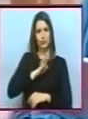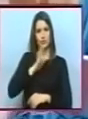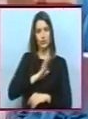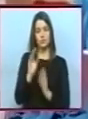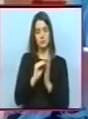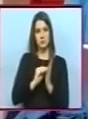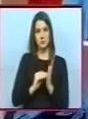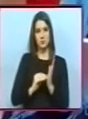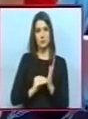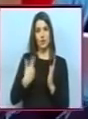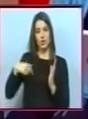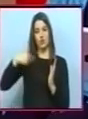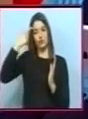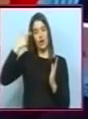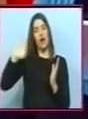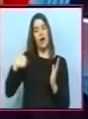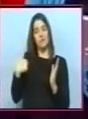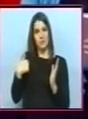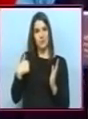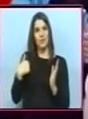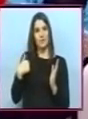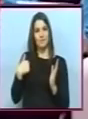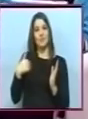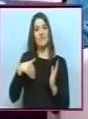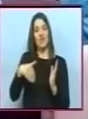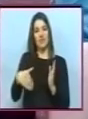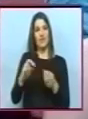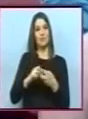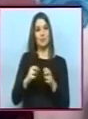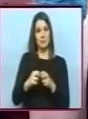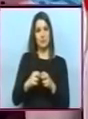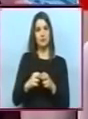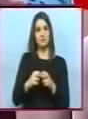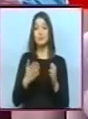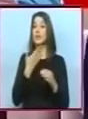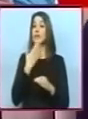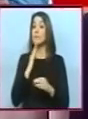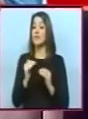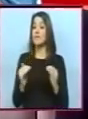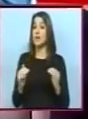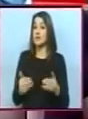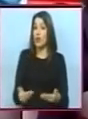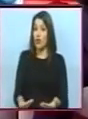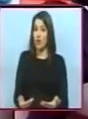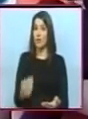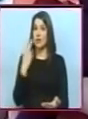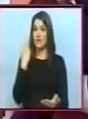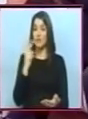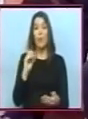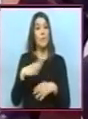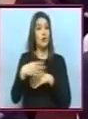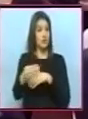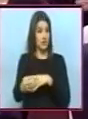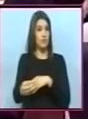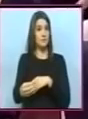nós termos a noção plena de que vai haver discussão. Depende do momento. Pode ser agora, ainda em vida, ou pode ser